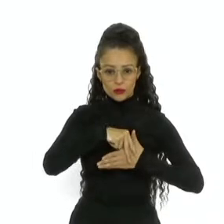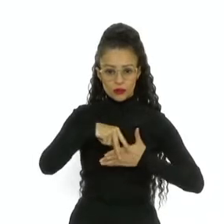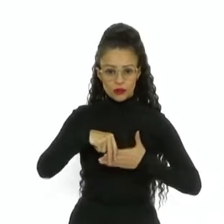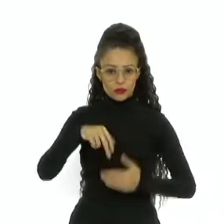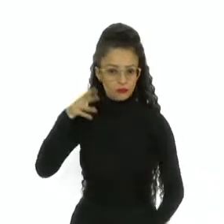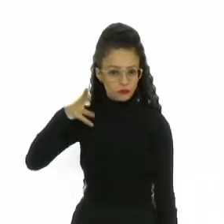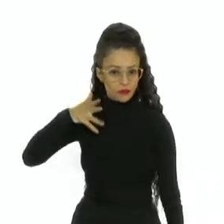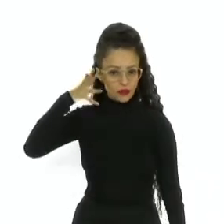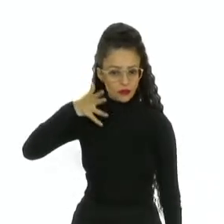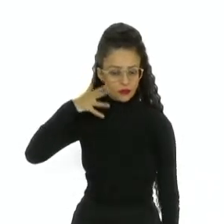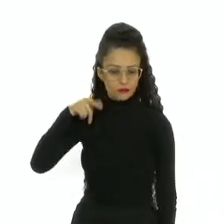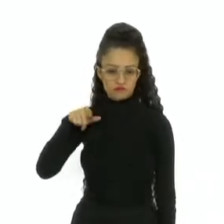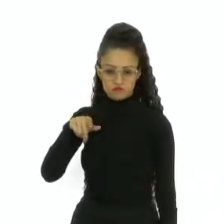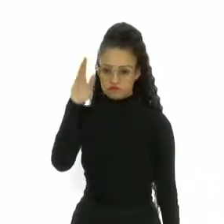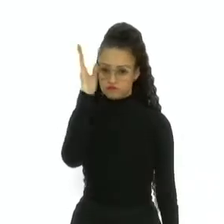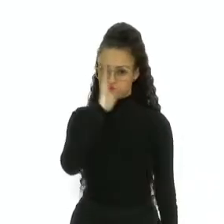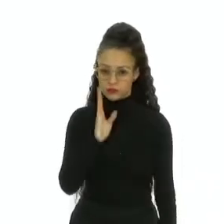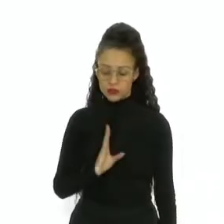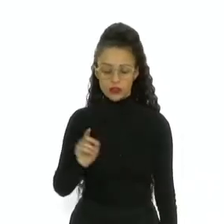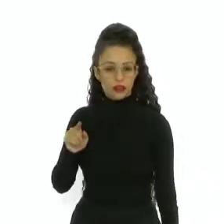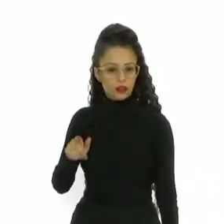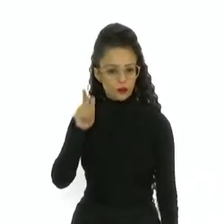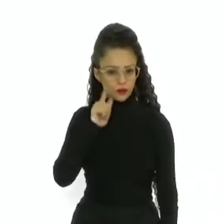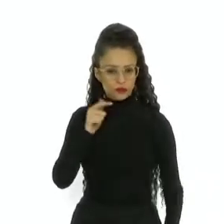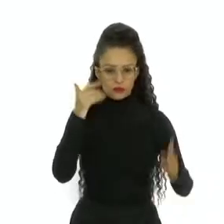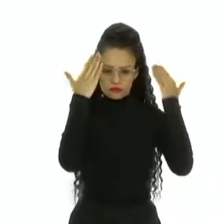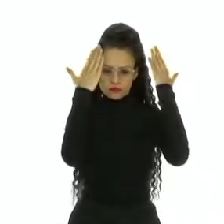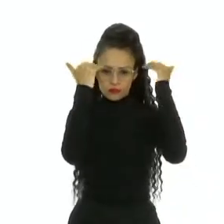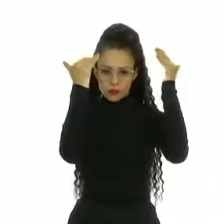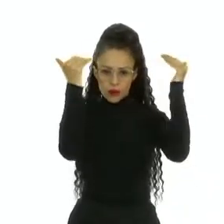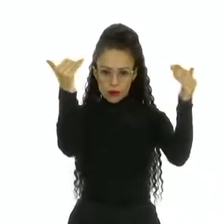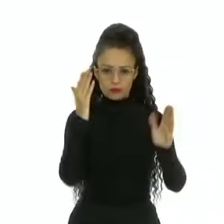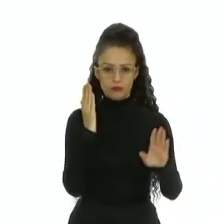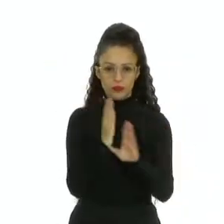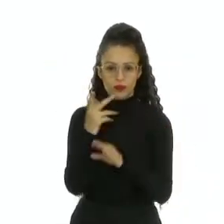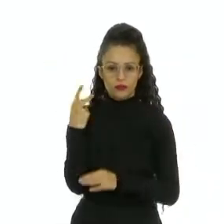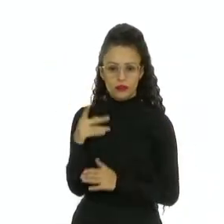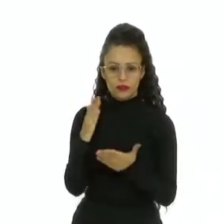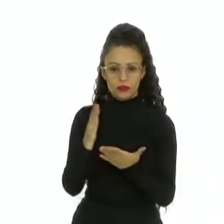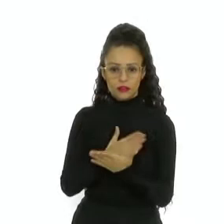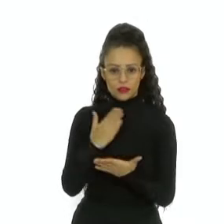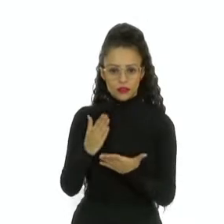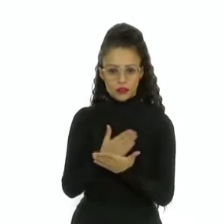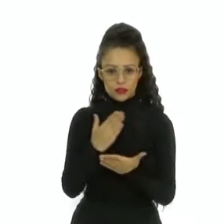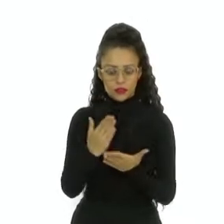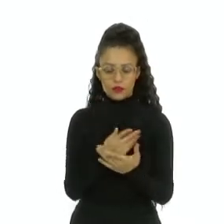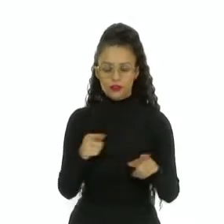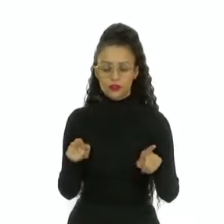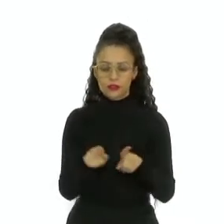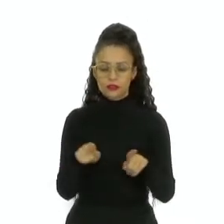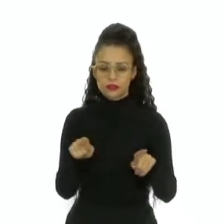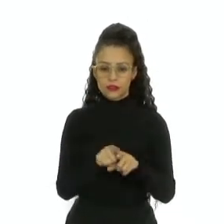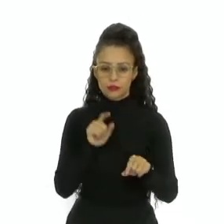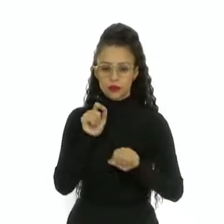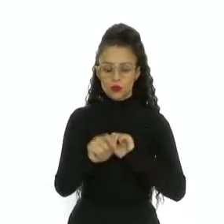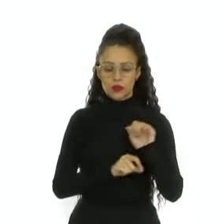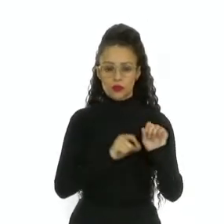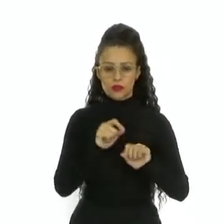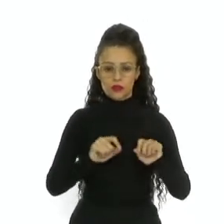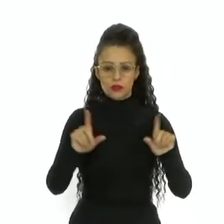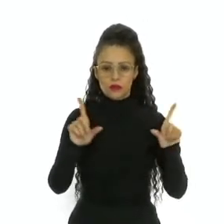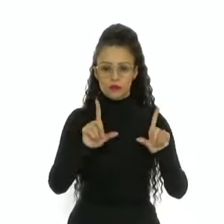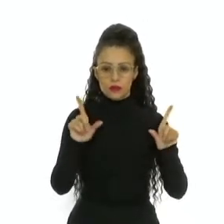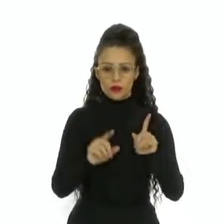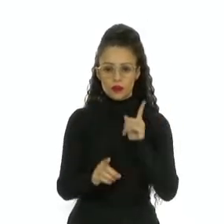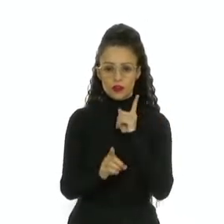palestrante brasileiro. Alcançou bastante sucesso com seus livros e em seu quadro semanal no programa